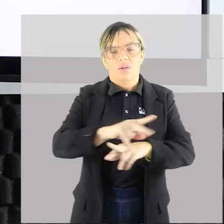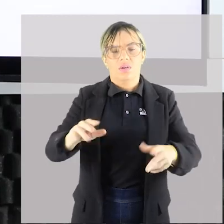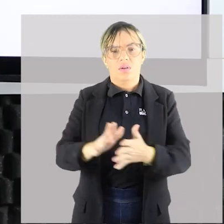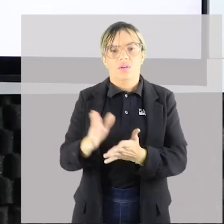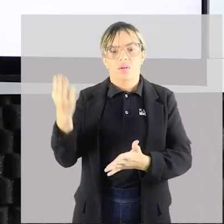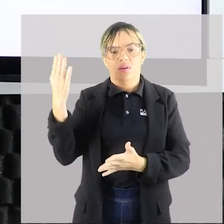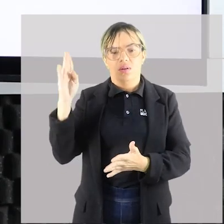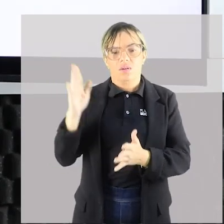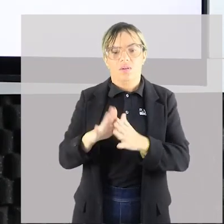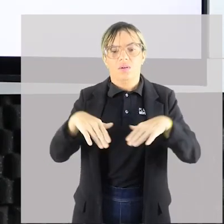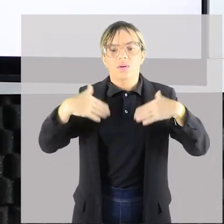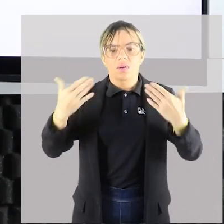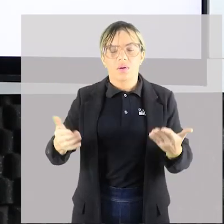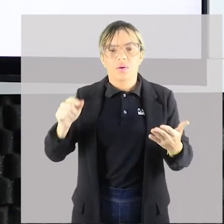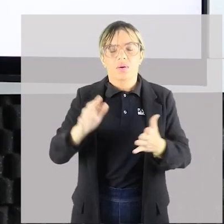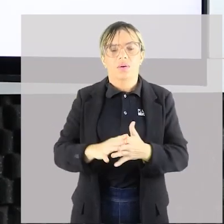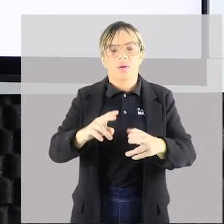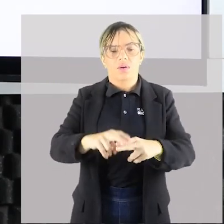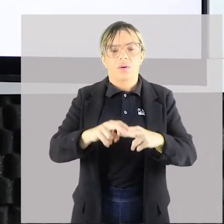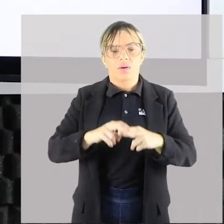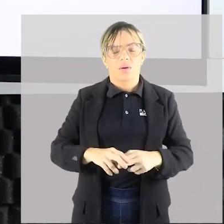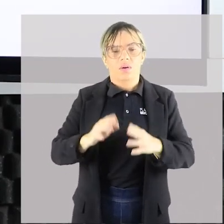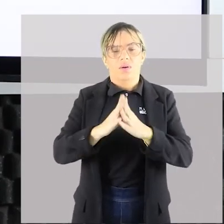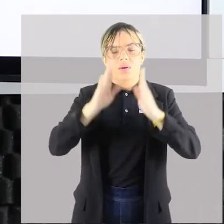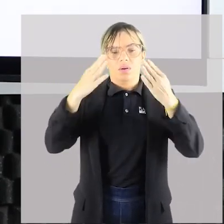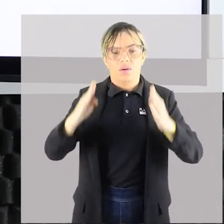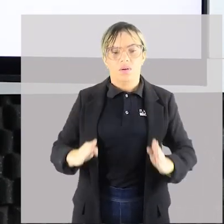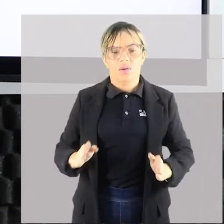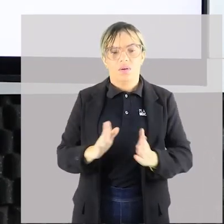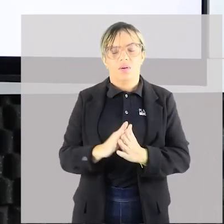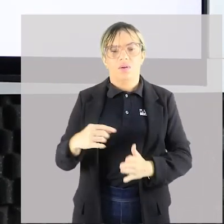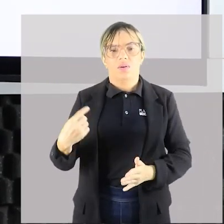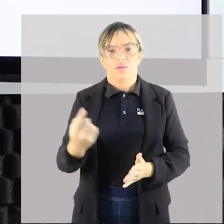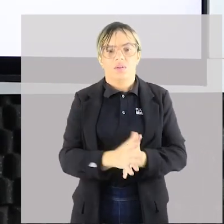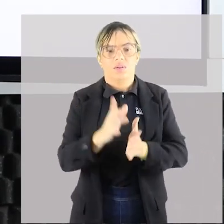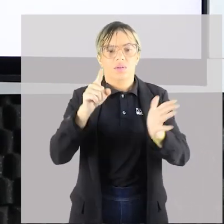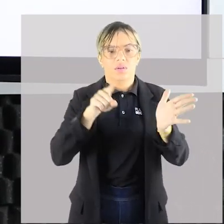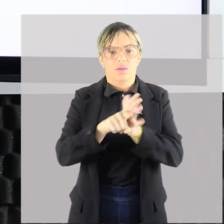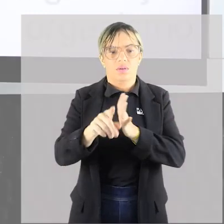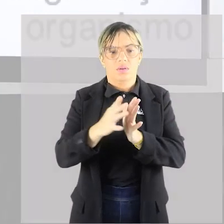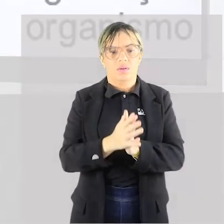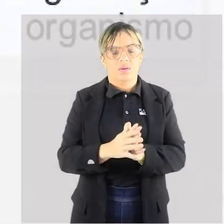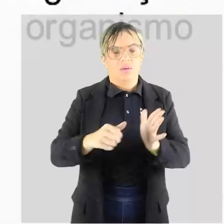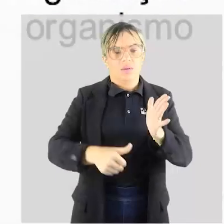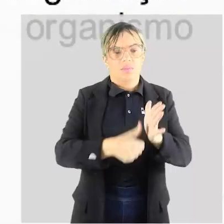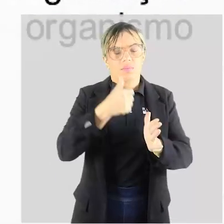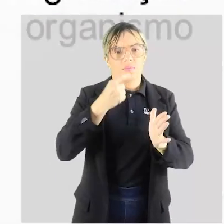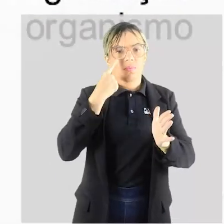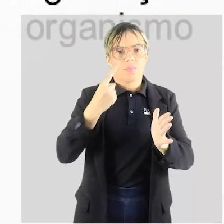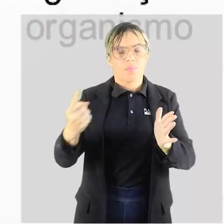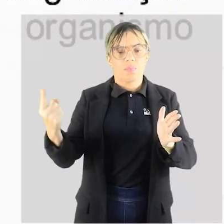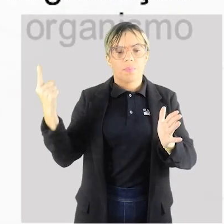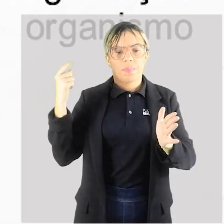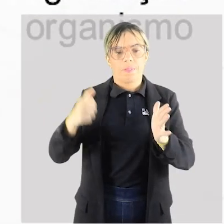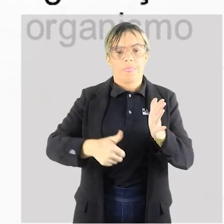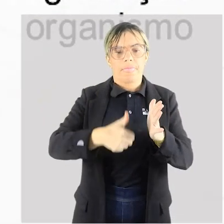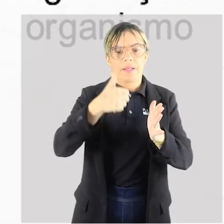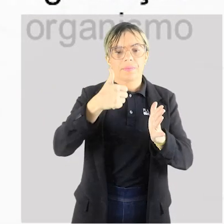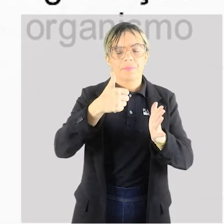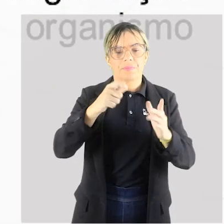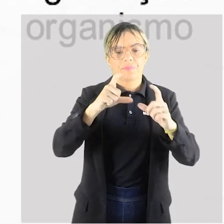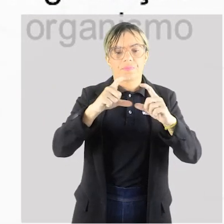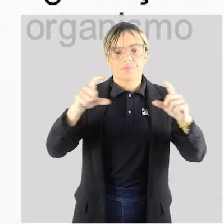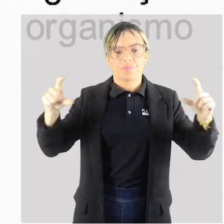diferentes de bactérias. Com isso, vamos analisar, né, aqui o que a nossa questão nos diz. Essa bactéria 1, né, que